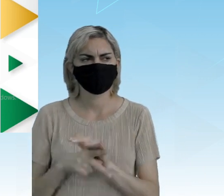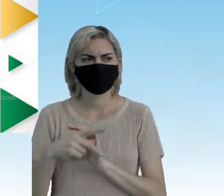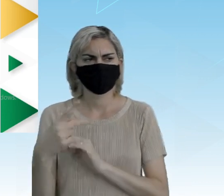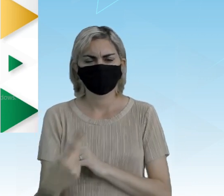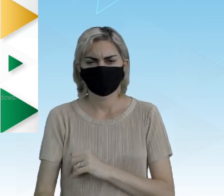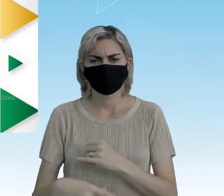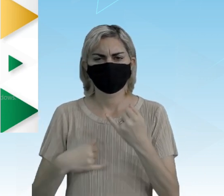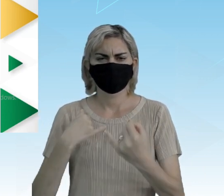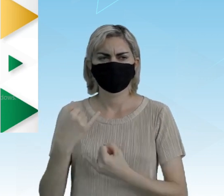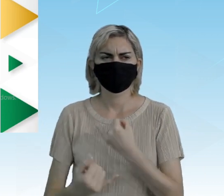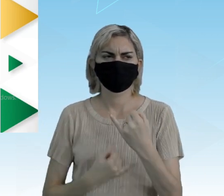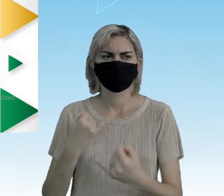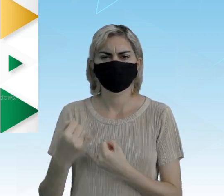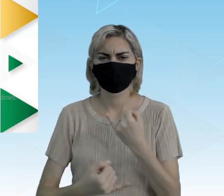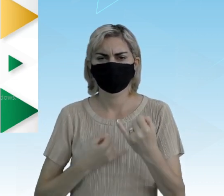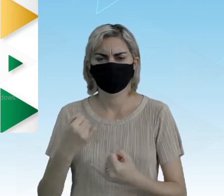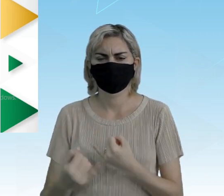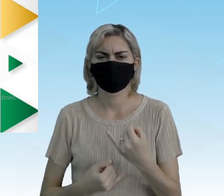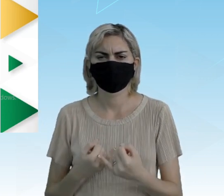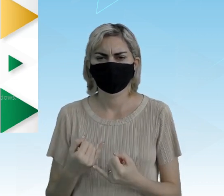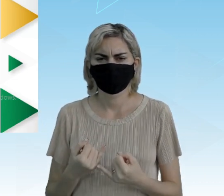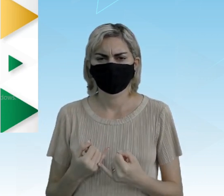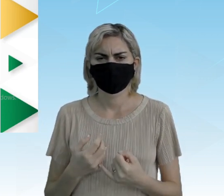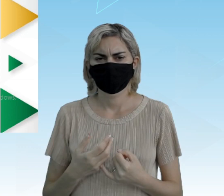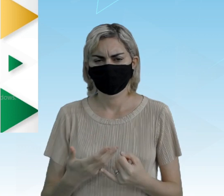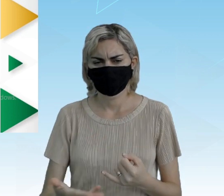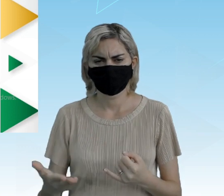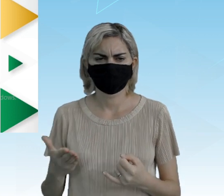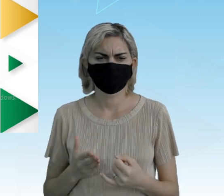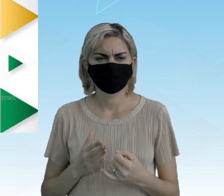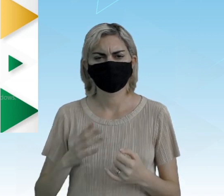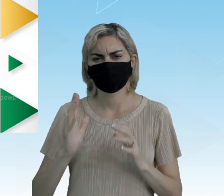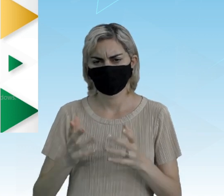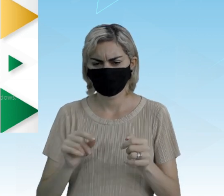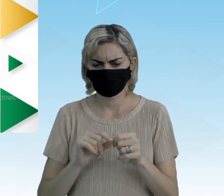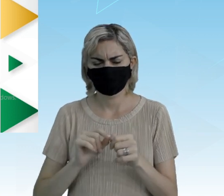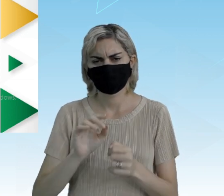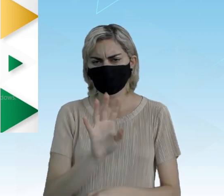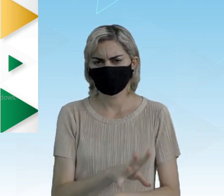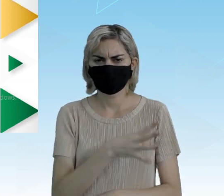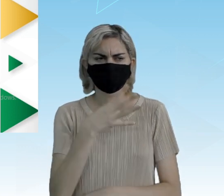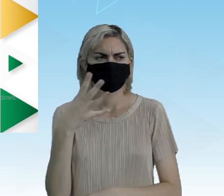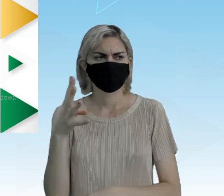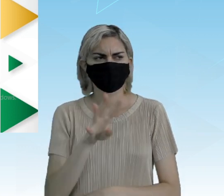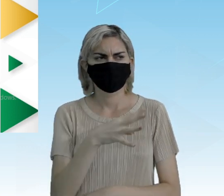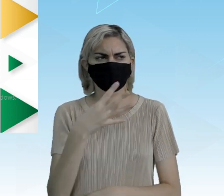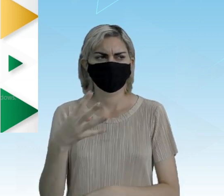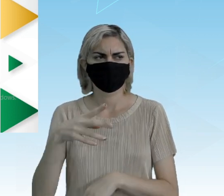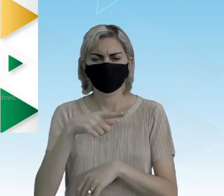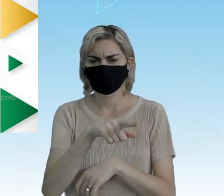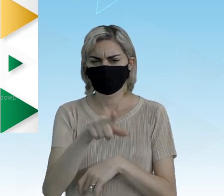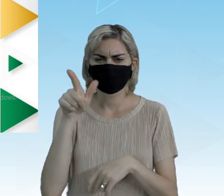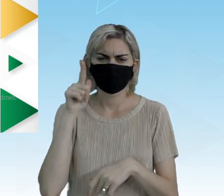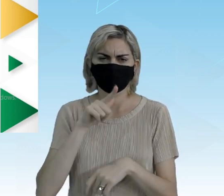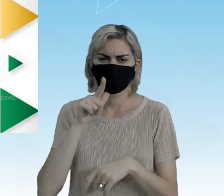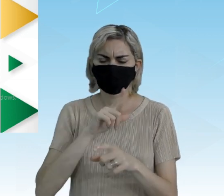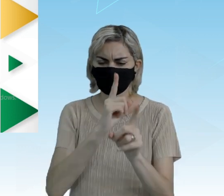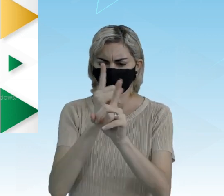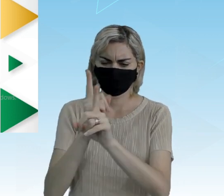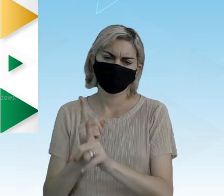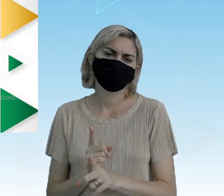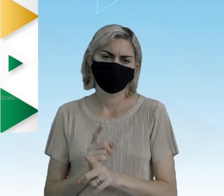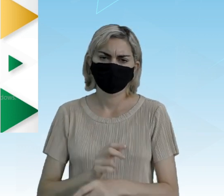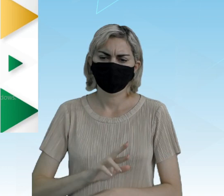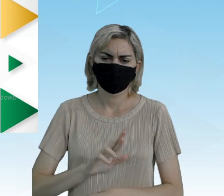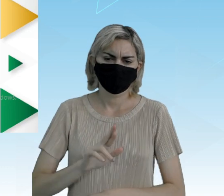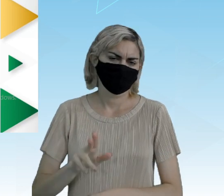de uma brincadeira popular, tá certo? Então, vejam só, eu fiz uma tabela para que vocês consigam diferenciar,